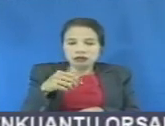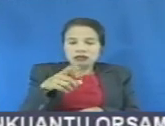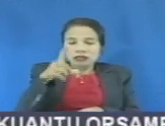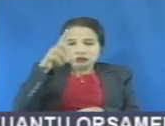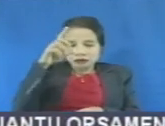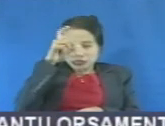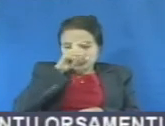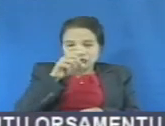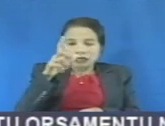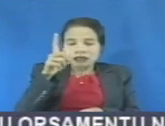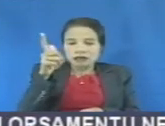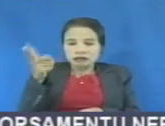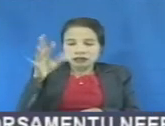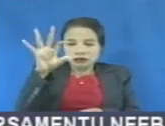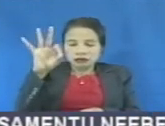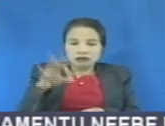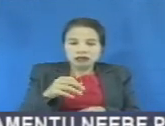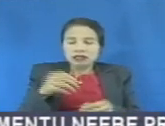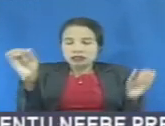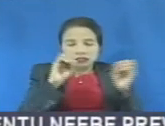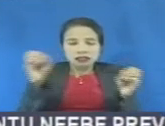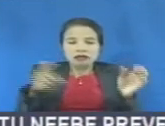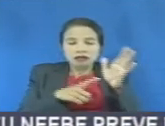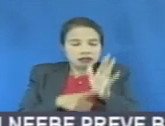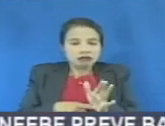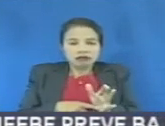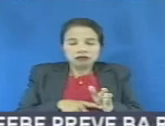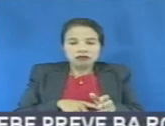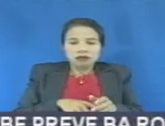29. Sira na entolo lahat tudu sintomasida.